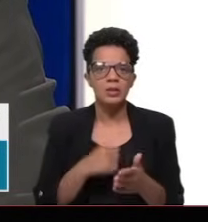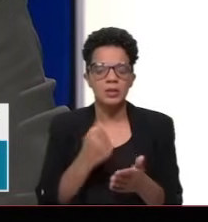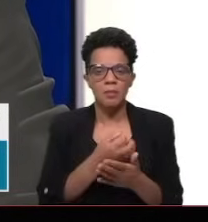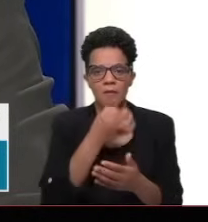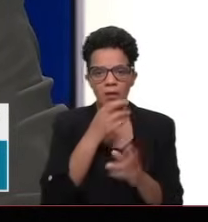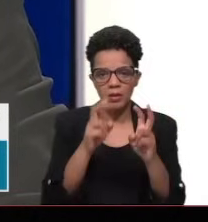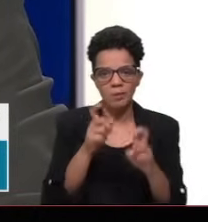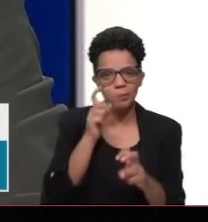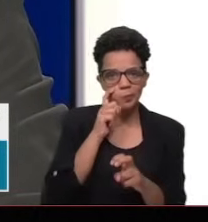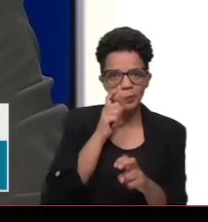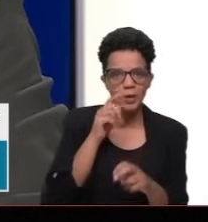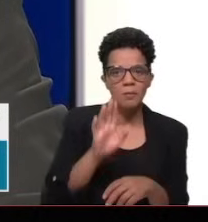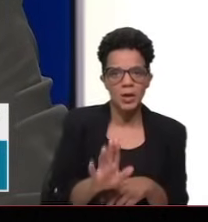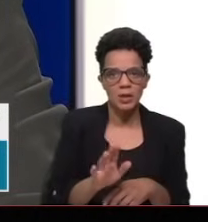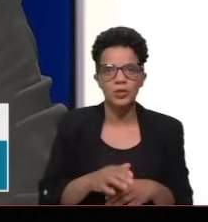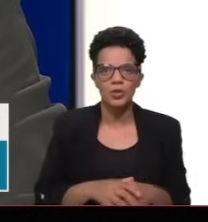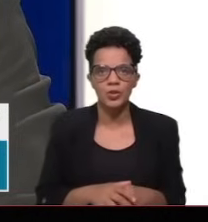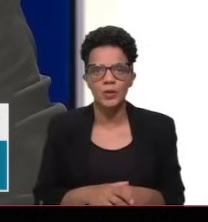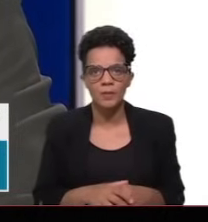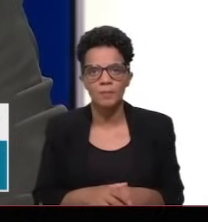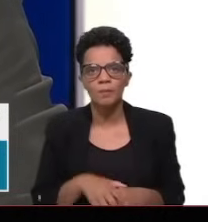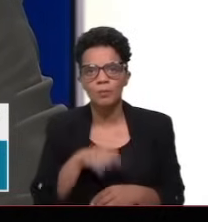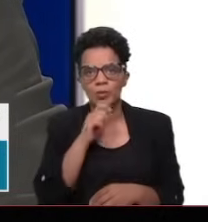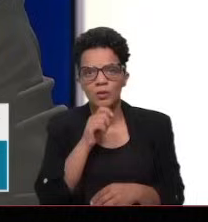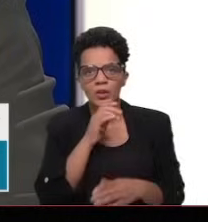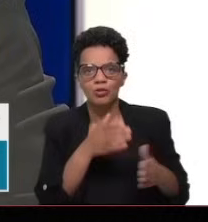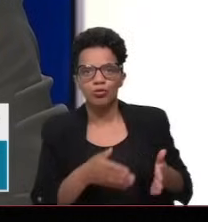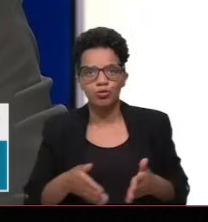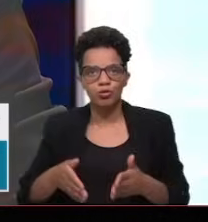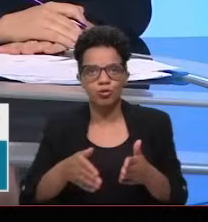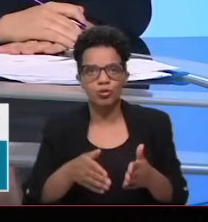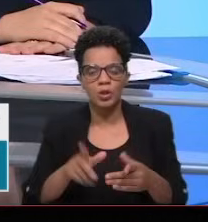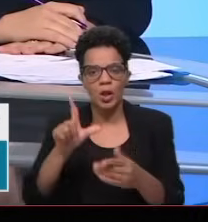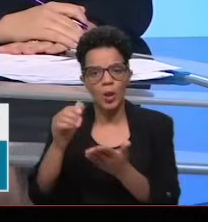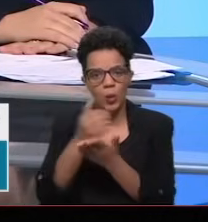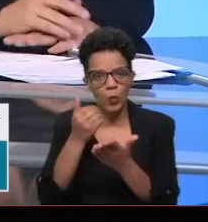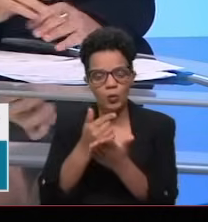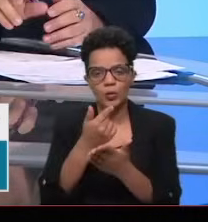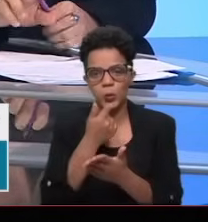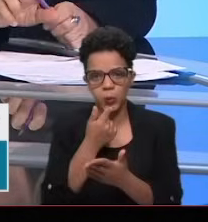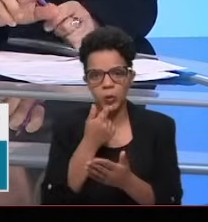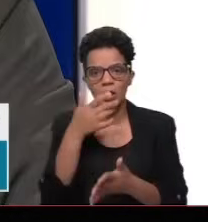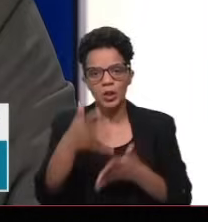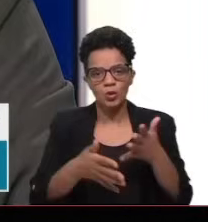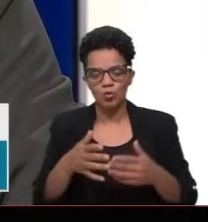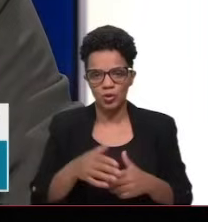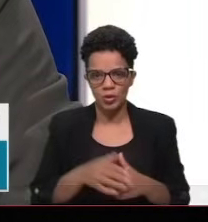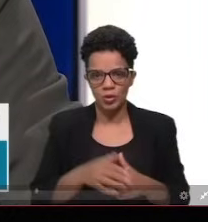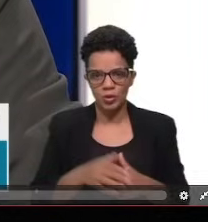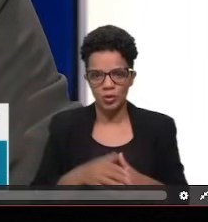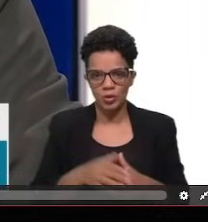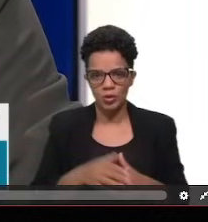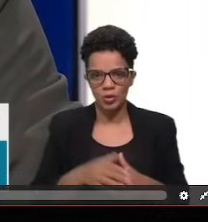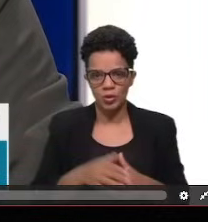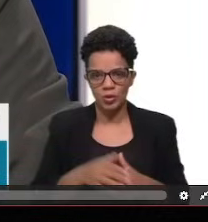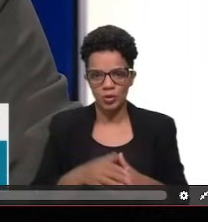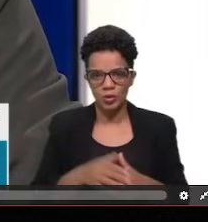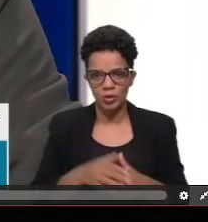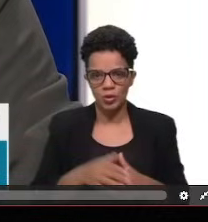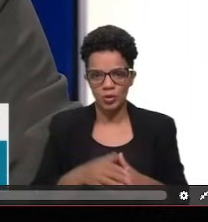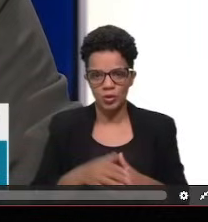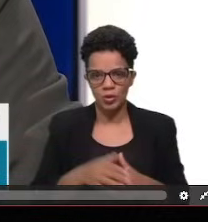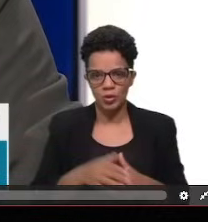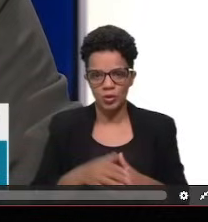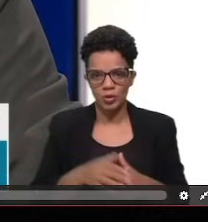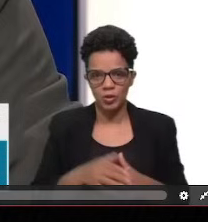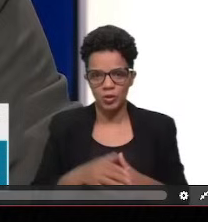defesa mas clar tá a pôr em causa a possíveis caminhos de lucros excessivos nesta indústria clim corre o senhor tem dito que a Europa portanto os danos climáticos